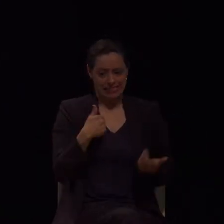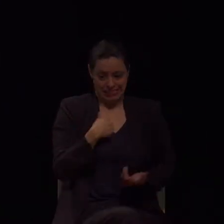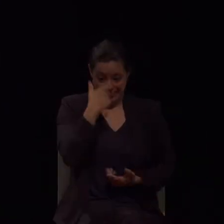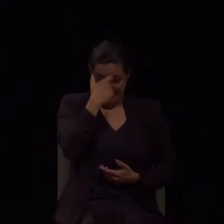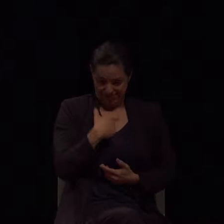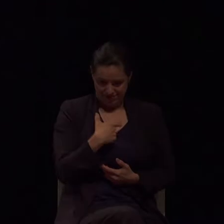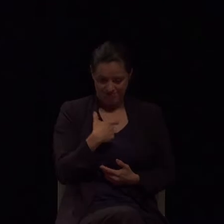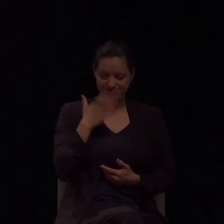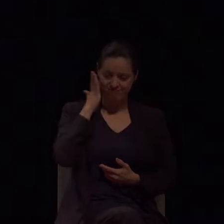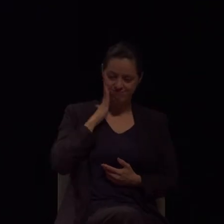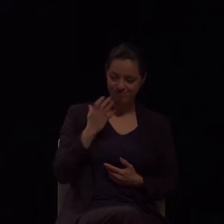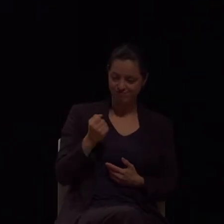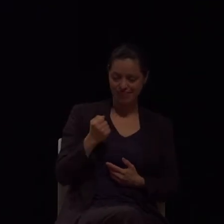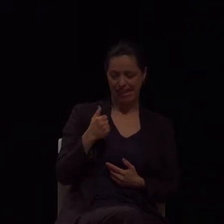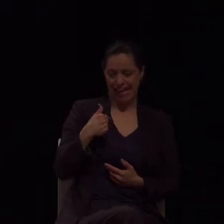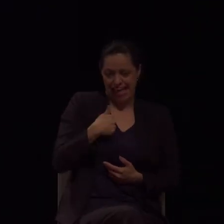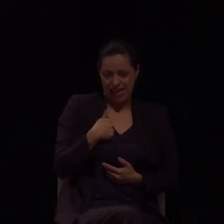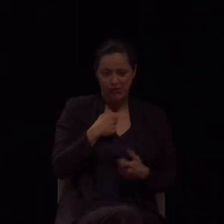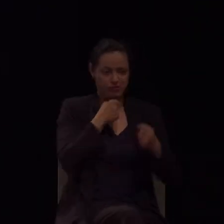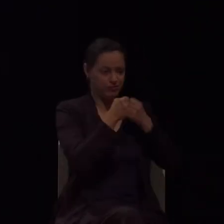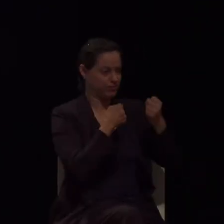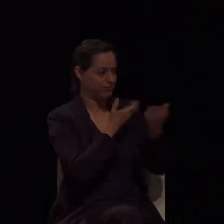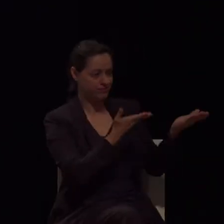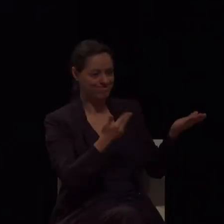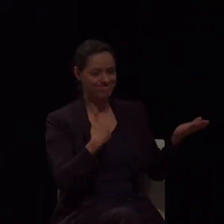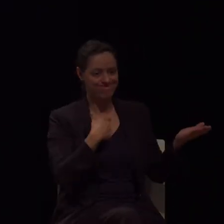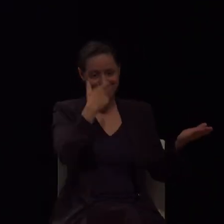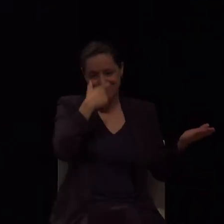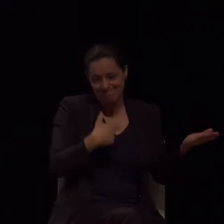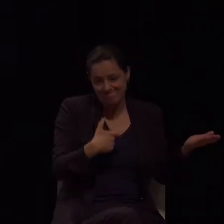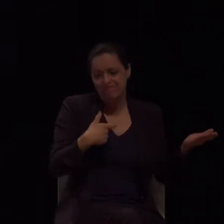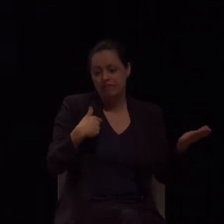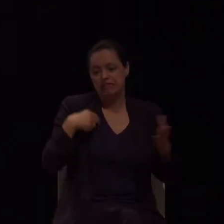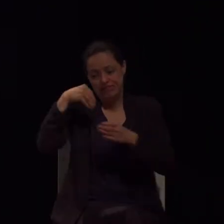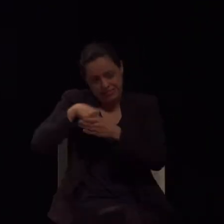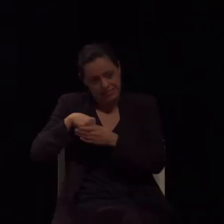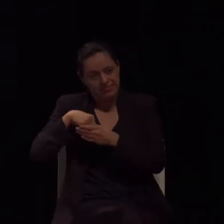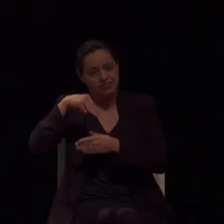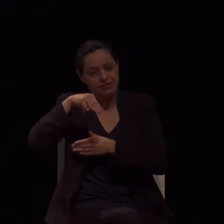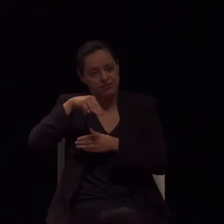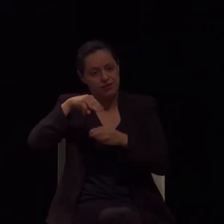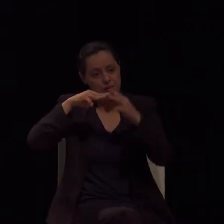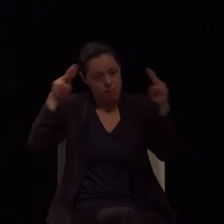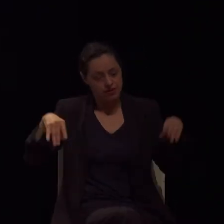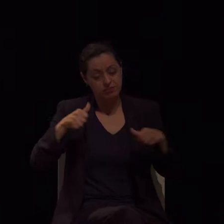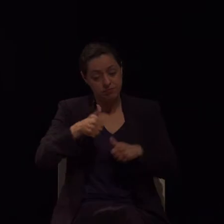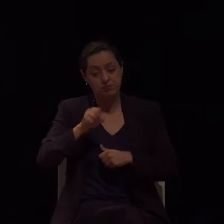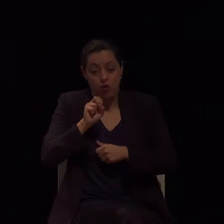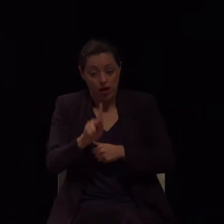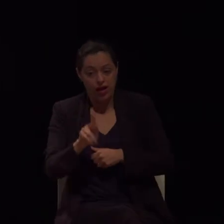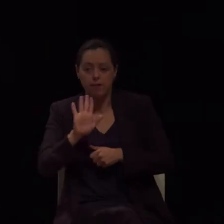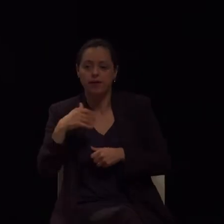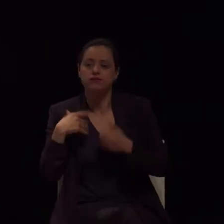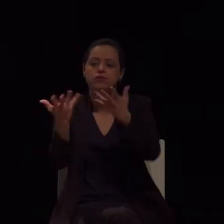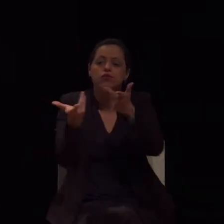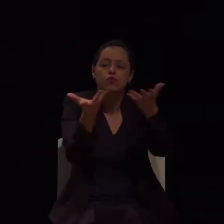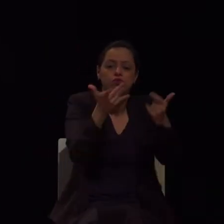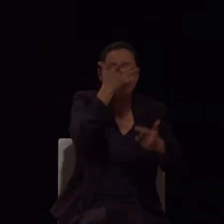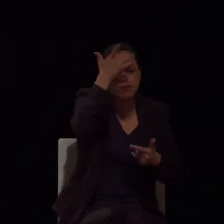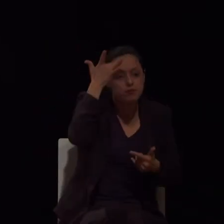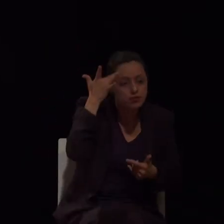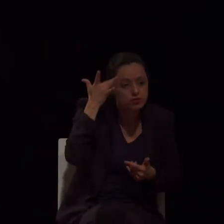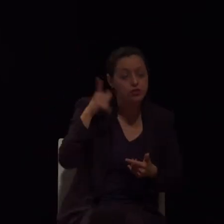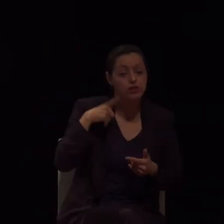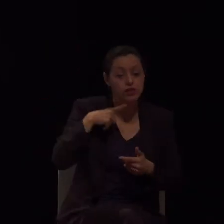é reconhecido as minhas limitações aqui institucionais e pessoais também então a gente fez questão de entrar em contato com o pessoal do museu afro